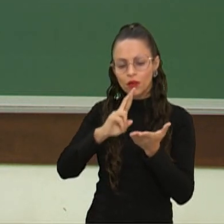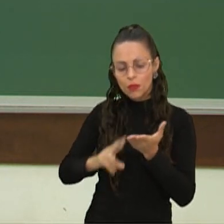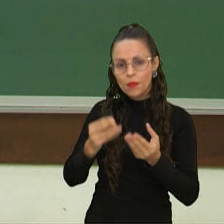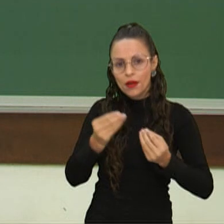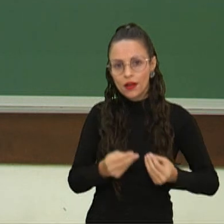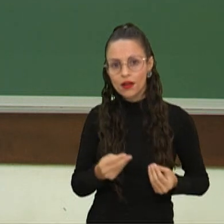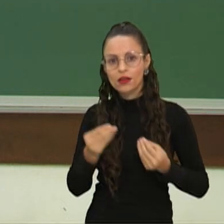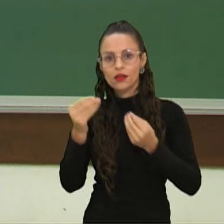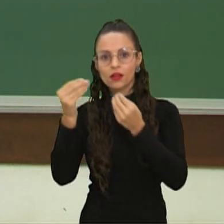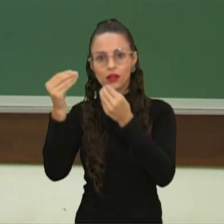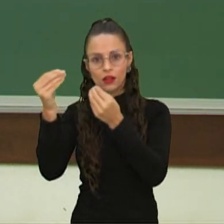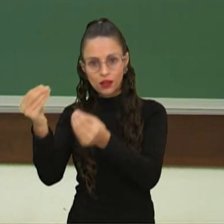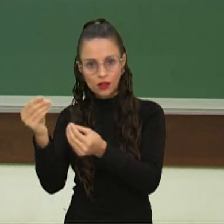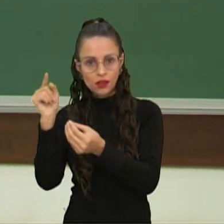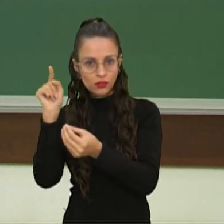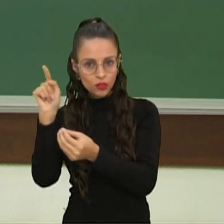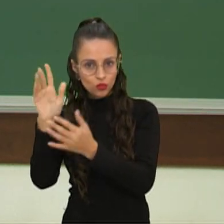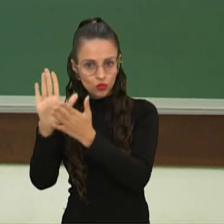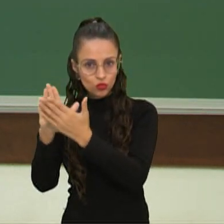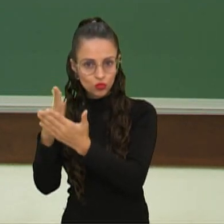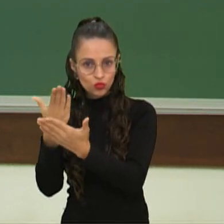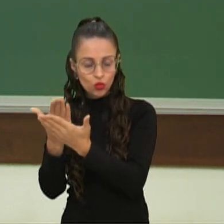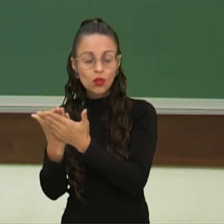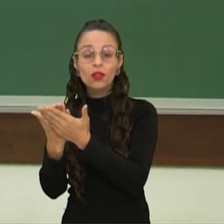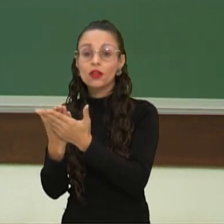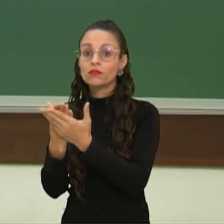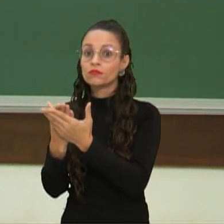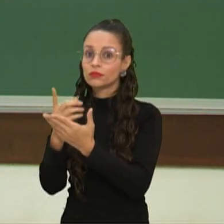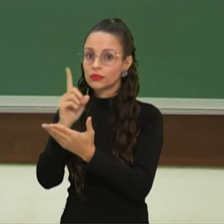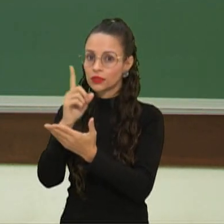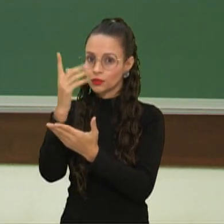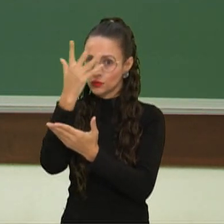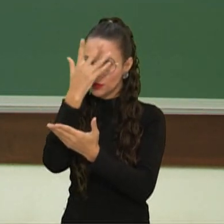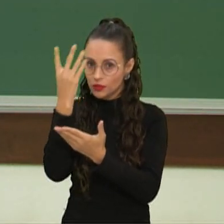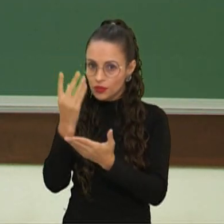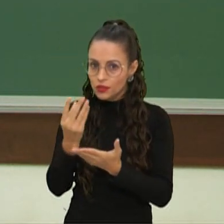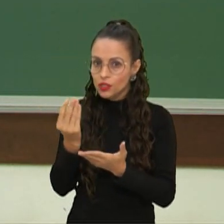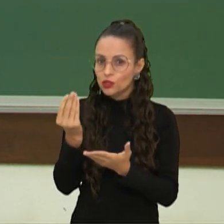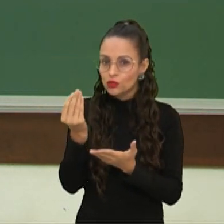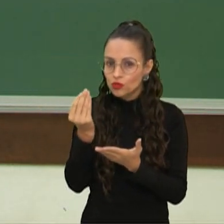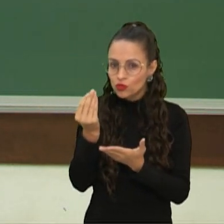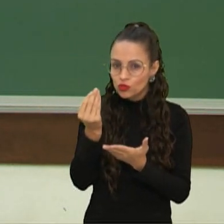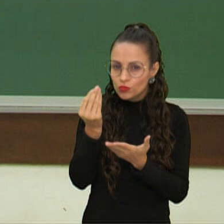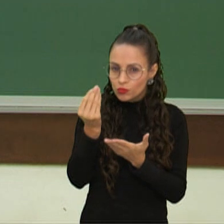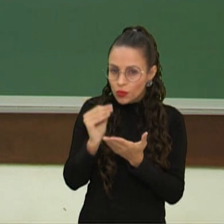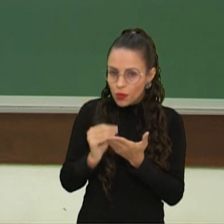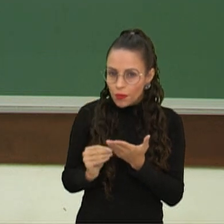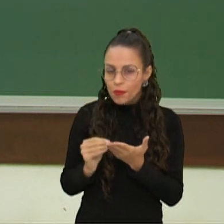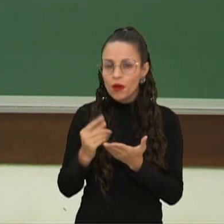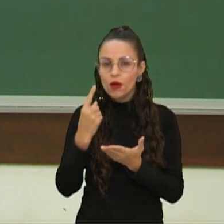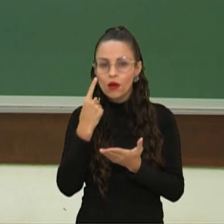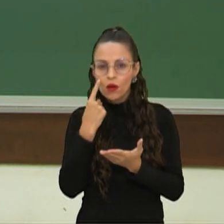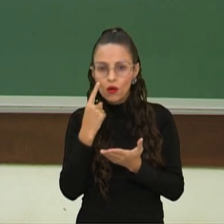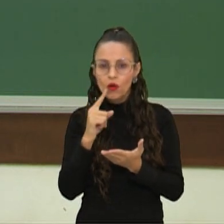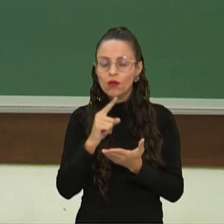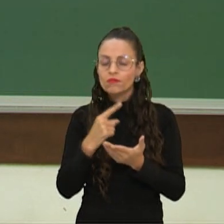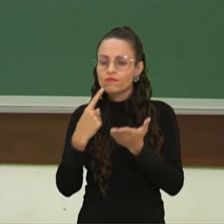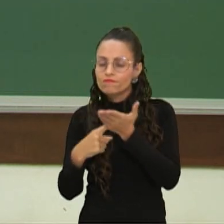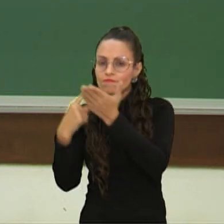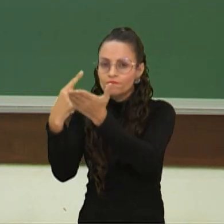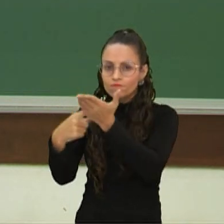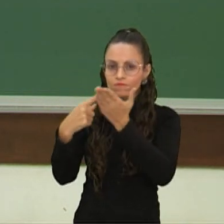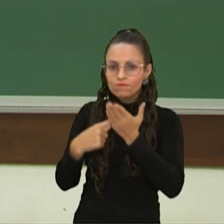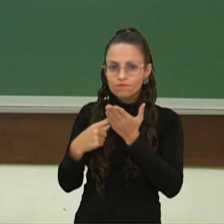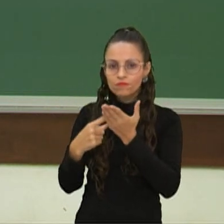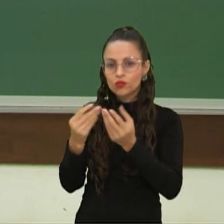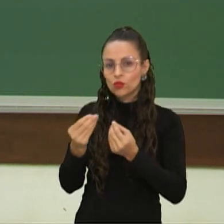as atividades em casa, não esqueçam de marcar, tá bom? Direitinho o horário para vocês poderem ir até a escola, pegar e